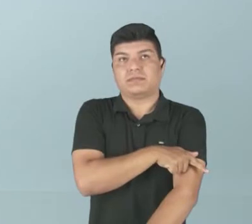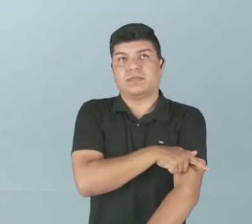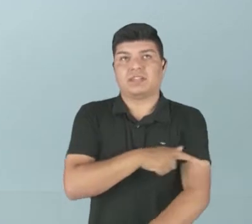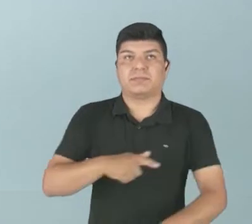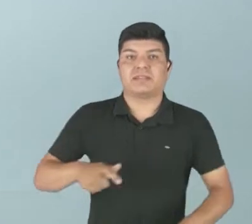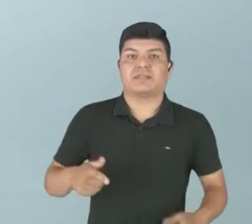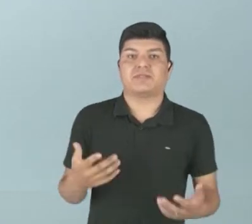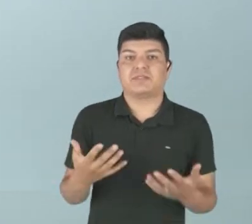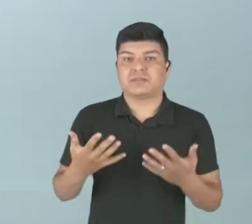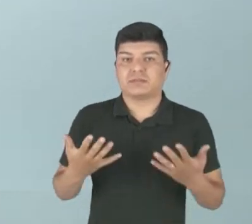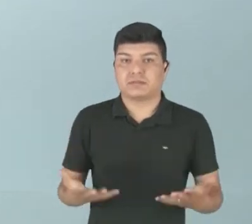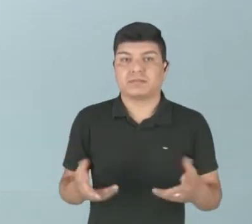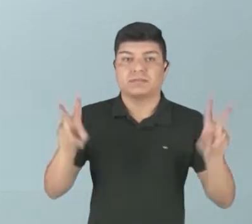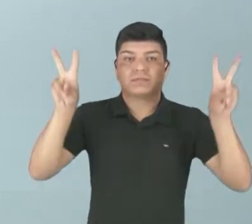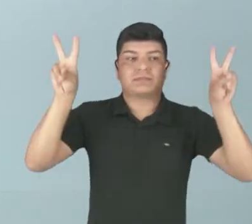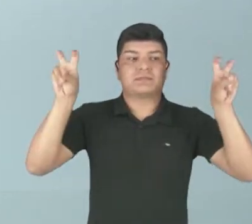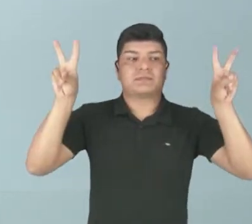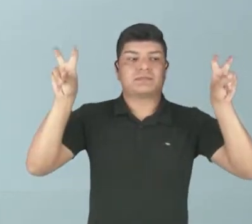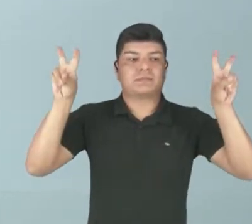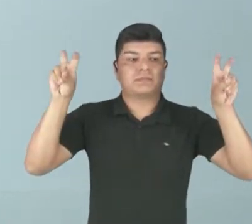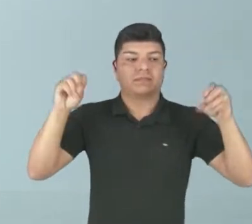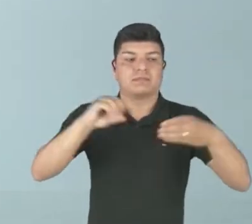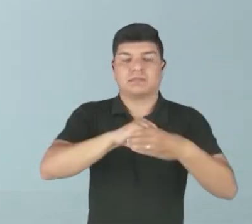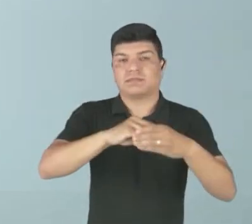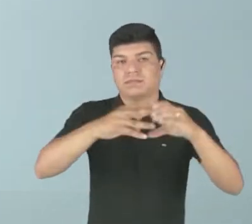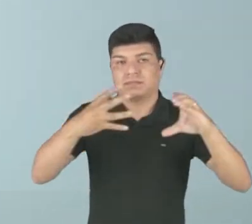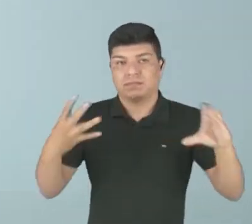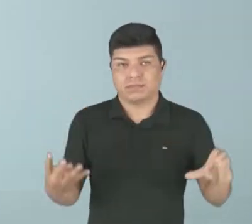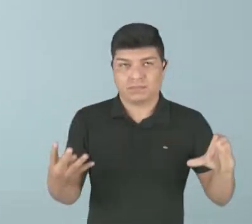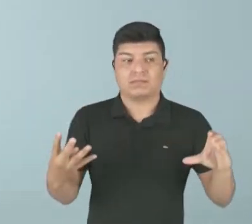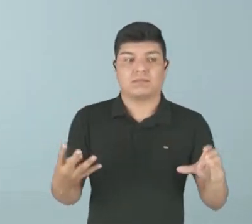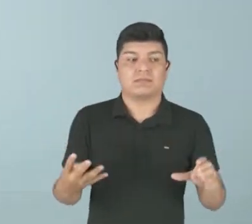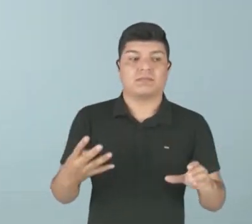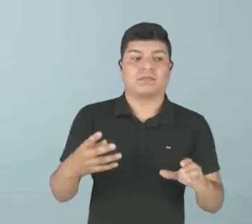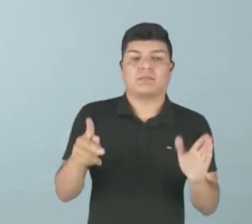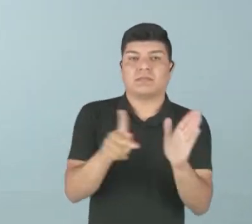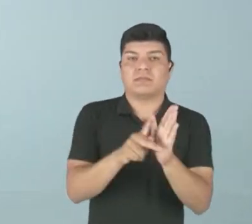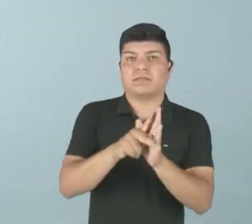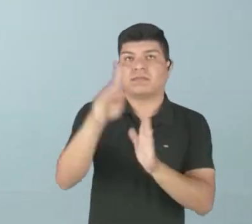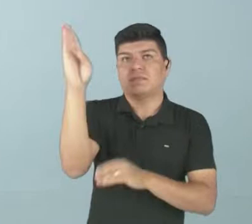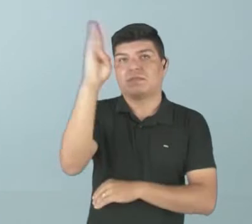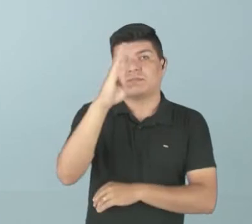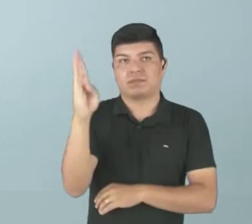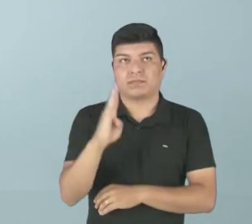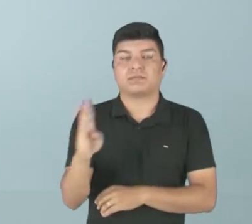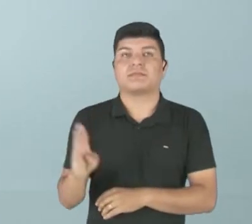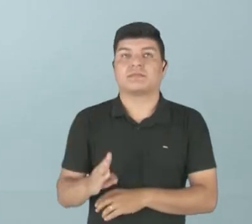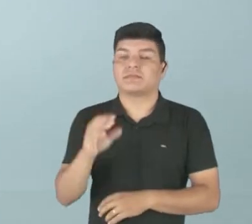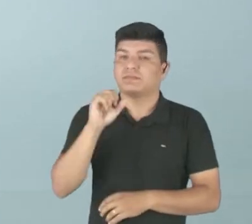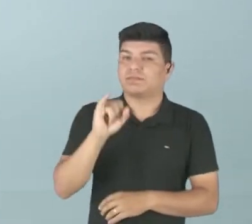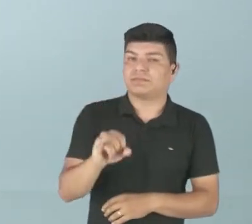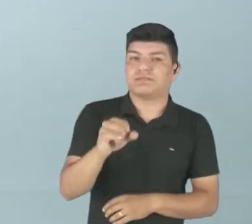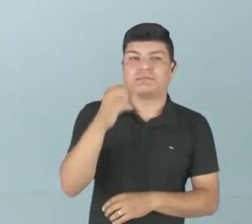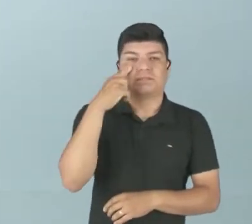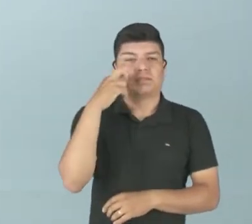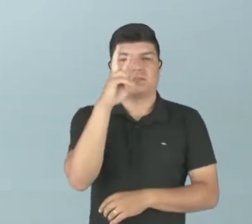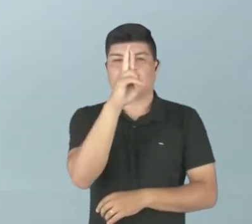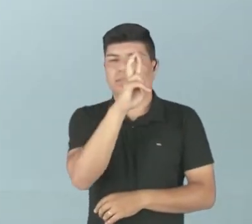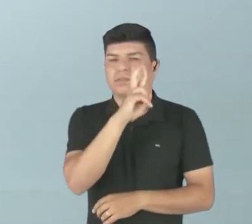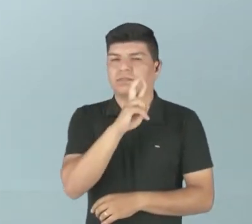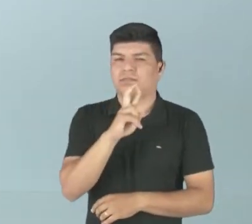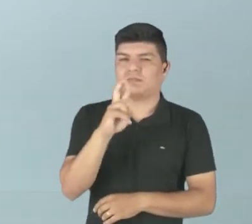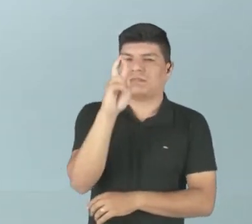fundamental. E o nosso tema de hoje é aspectos físicos do Brasil. Então, se você observar